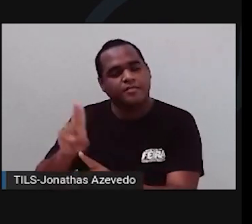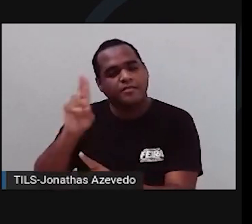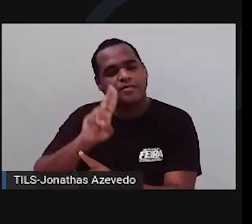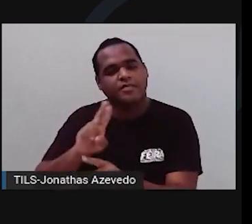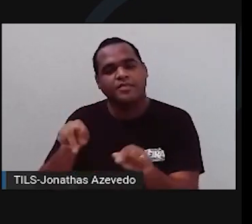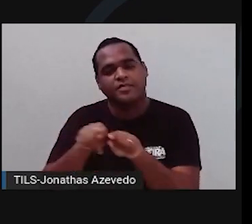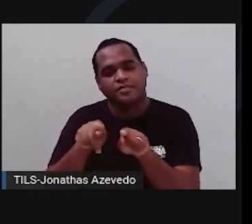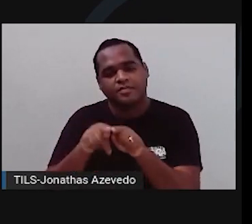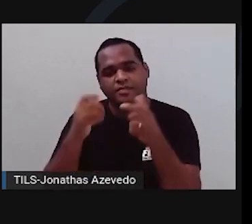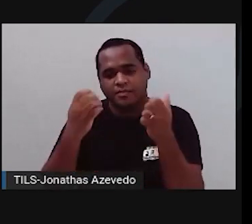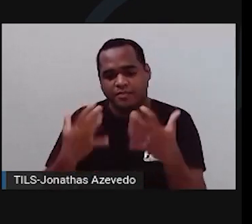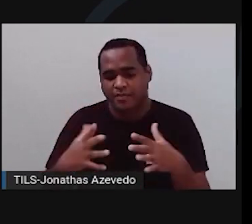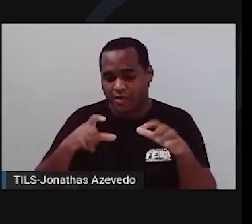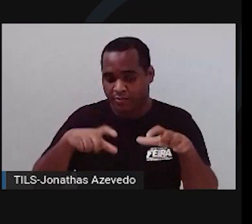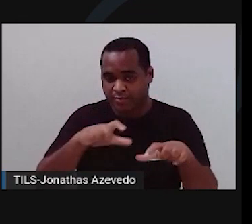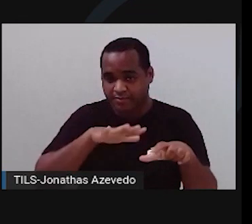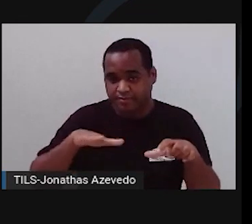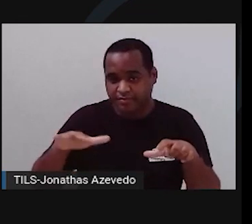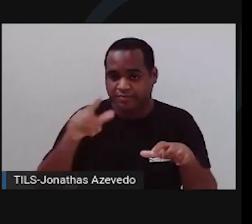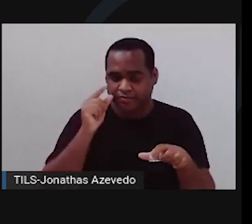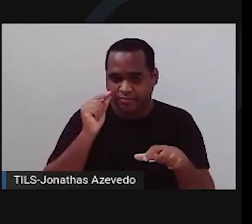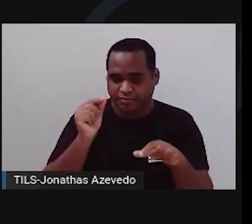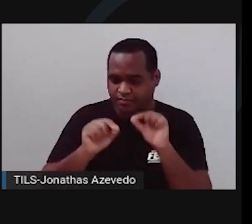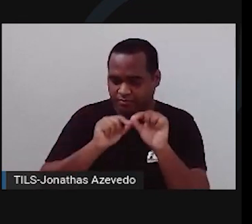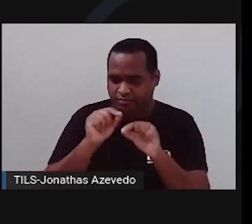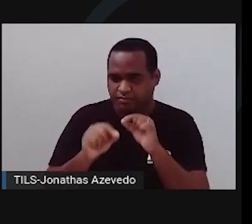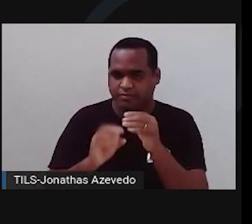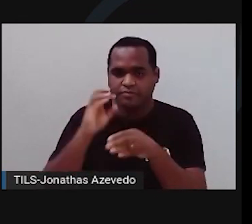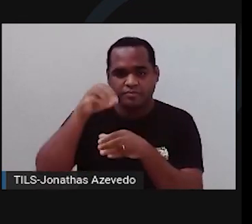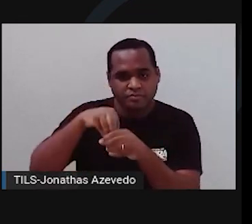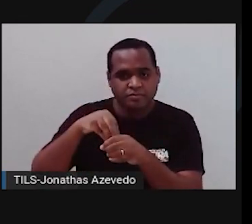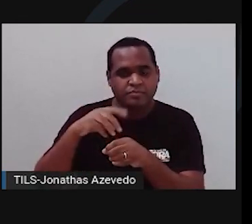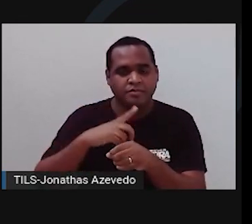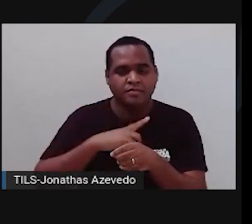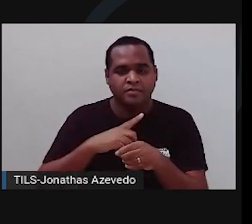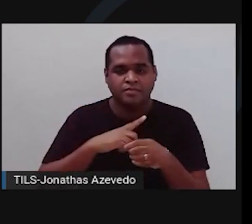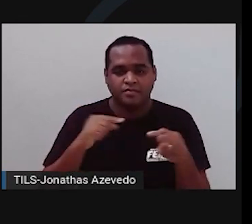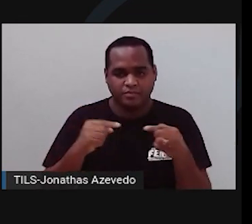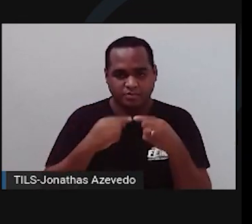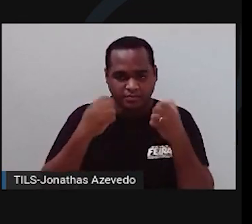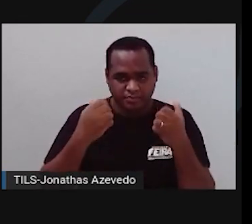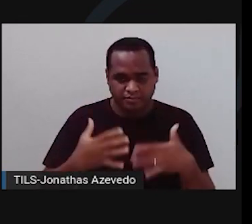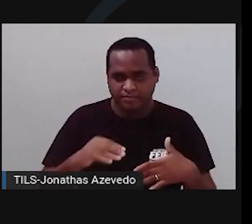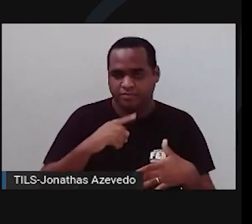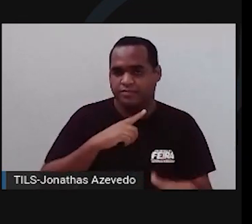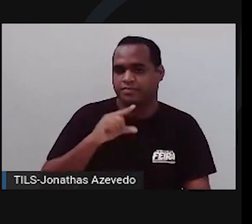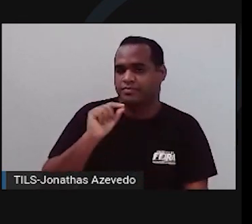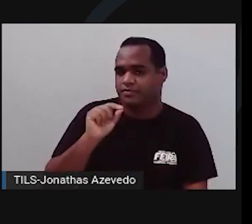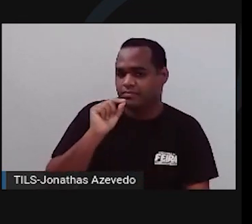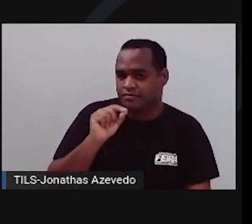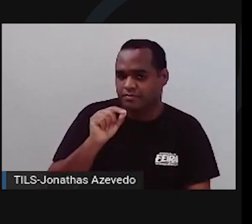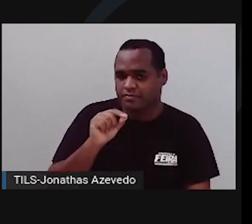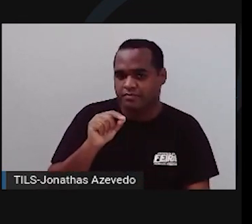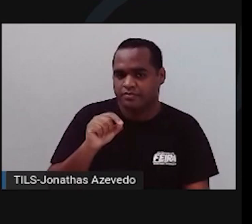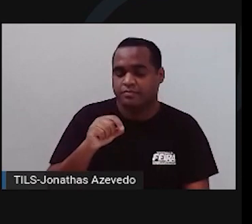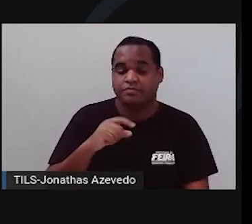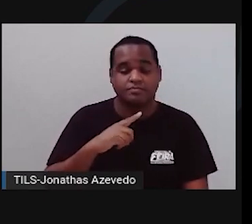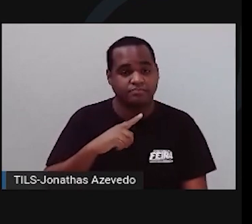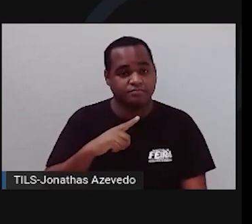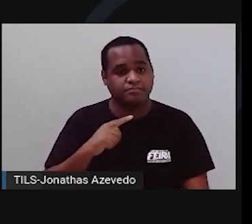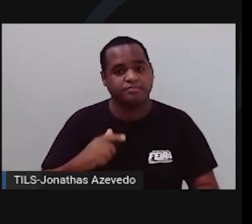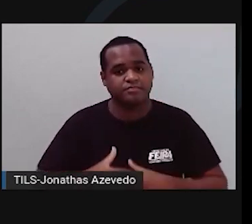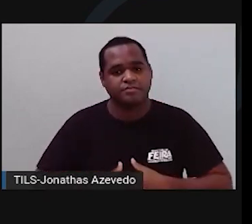como o local onde será feito o cultivo, é devidamente identificado com o nome do casal.